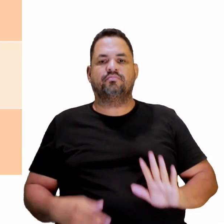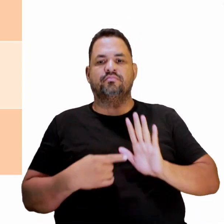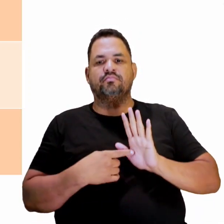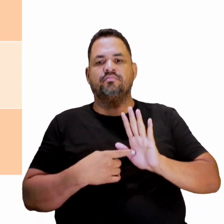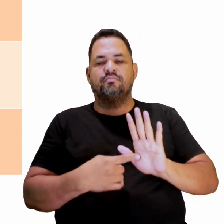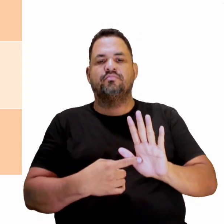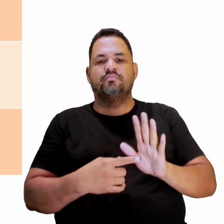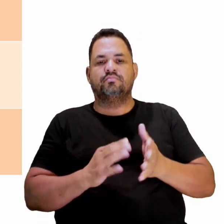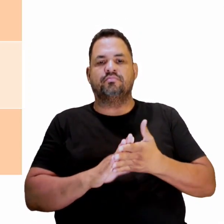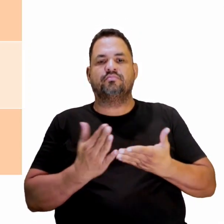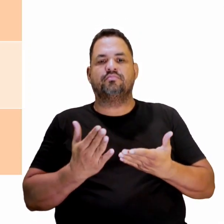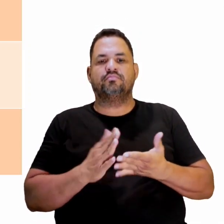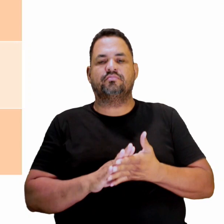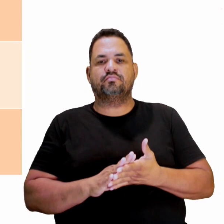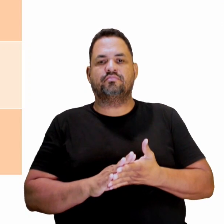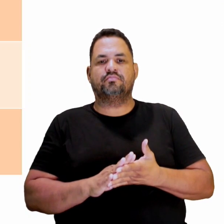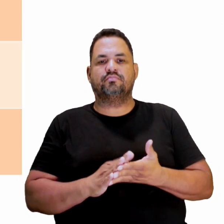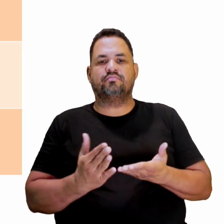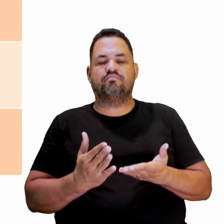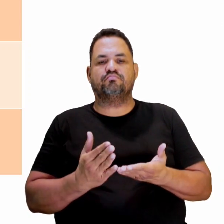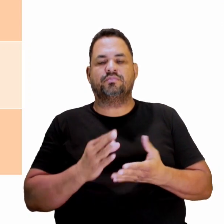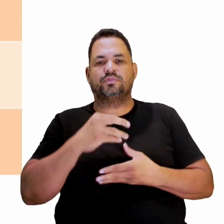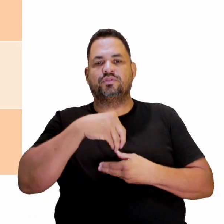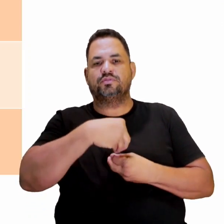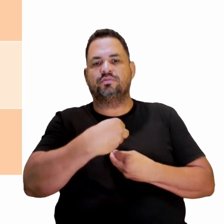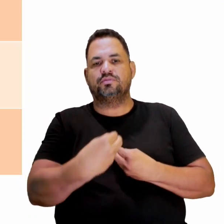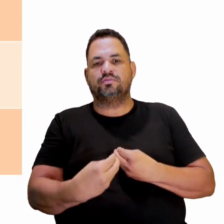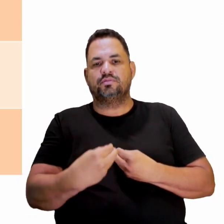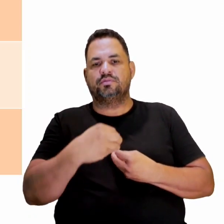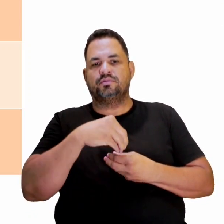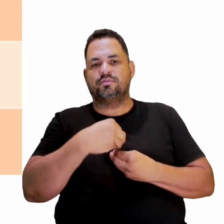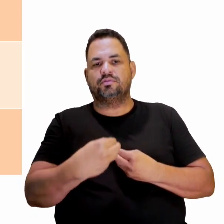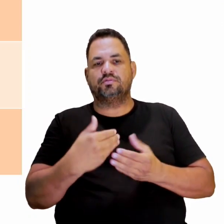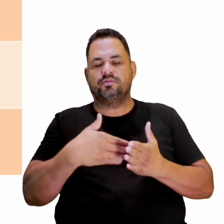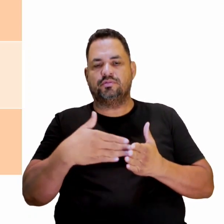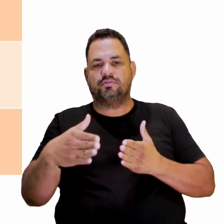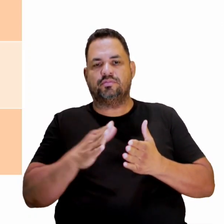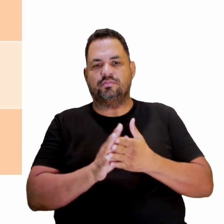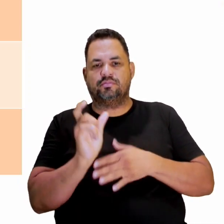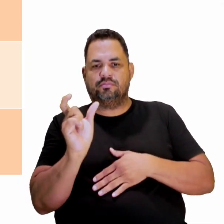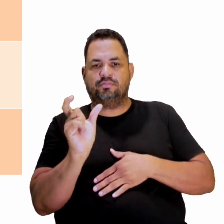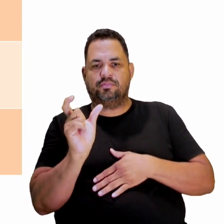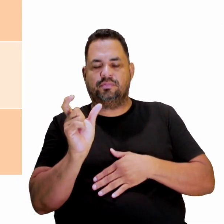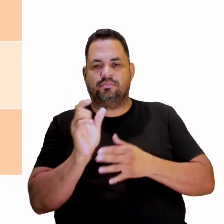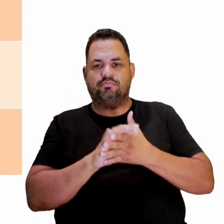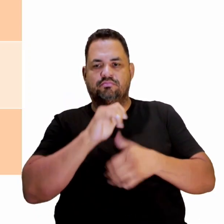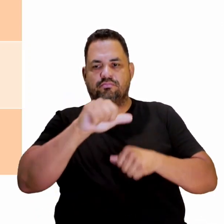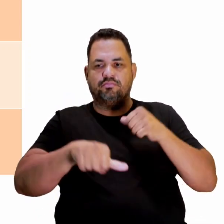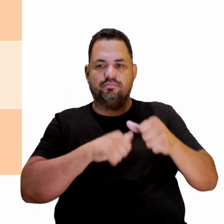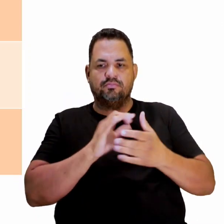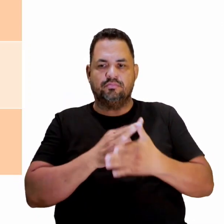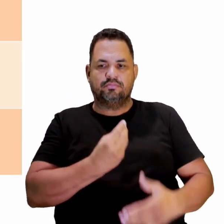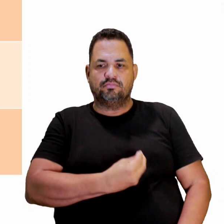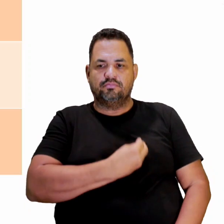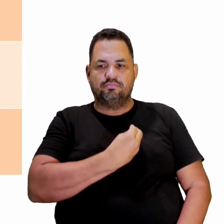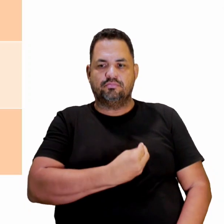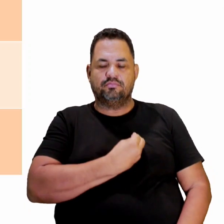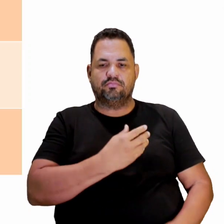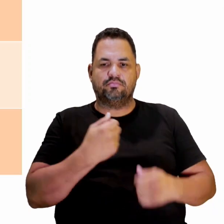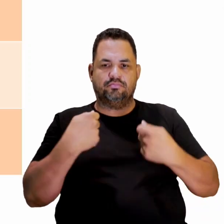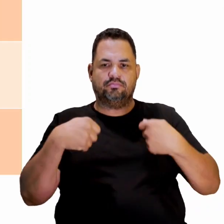vocês lá na aula que se eu retiro esta palavrinha aqui, a minha frase fica no presente, certo? Então